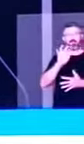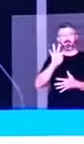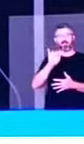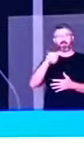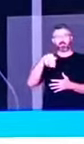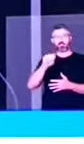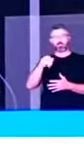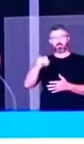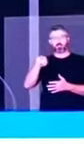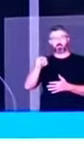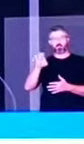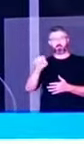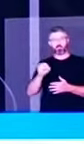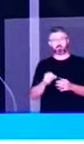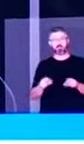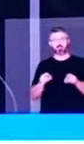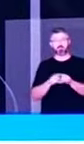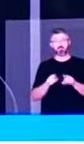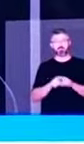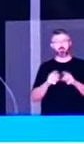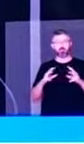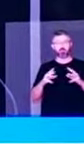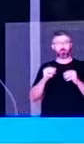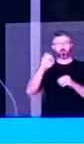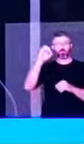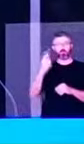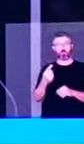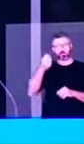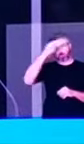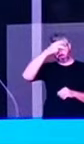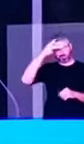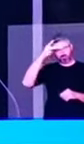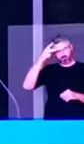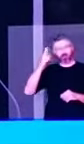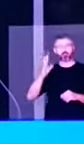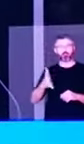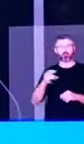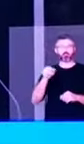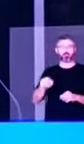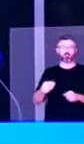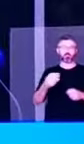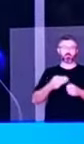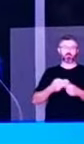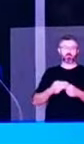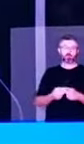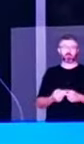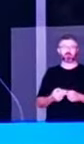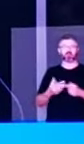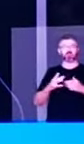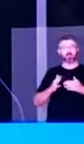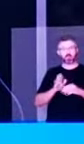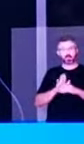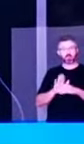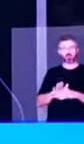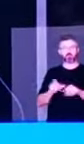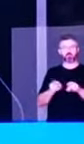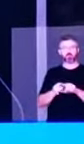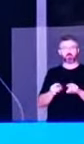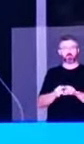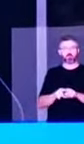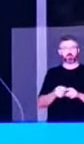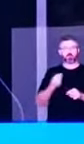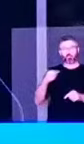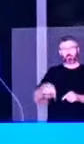Nunes, como também todos os ex-prefeitos que já passaram por Euclides da Cunha, que deram sua contribuição, que não estão